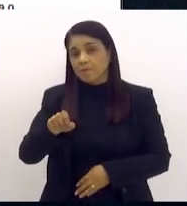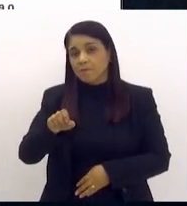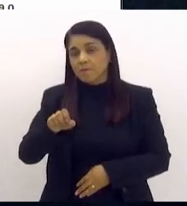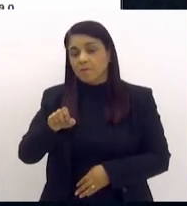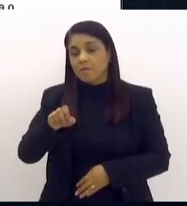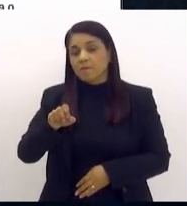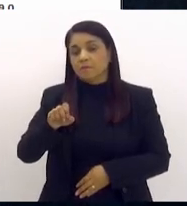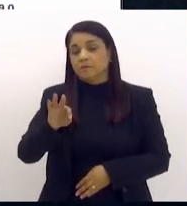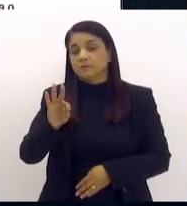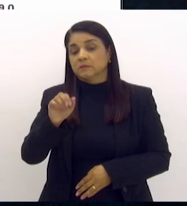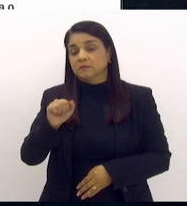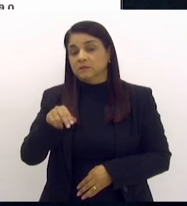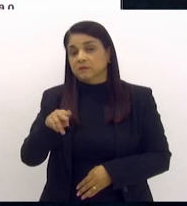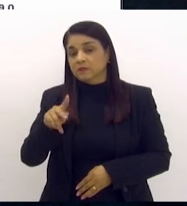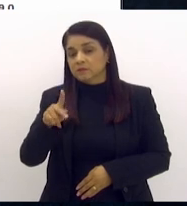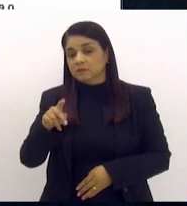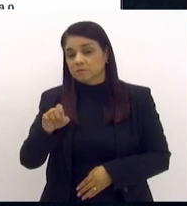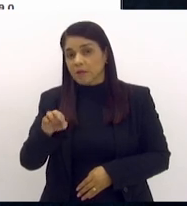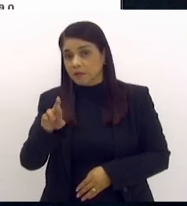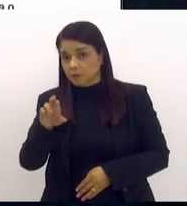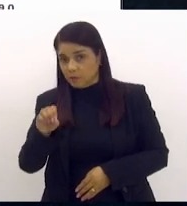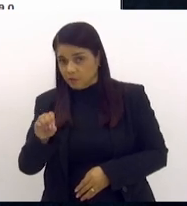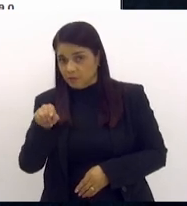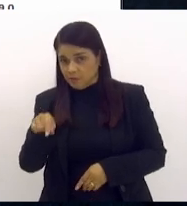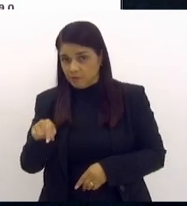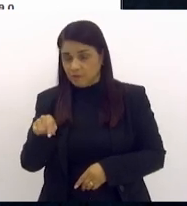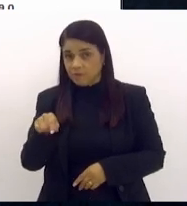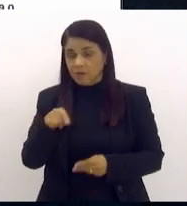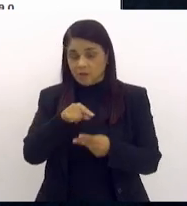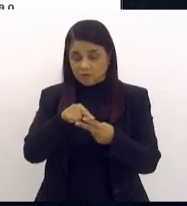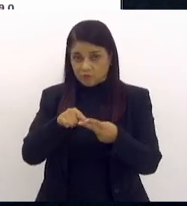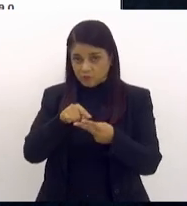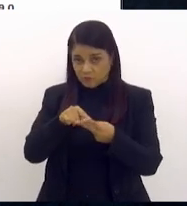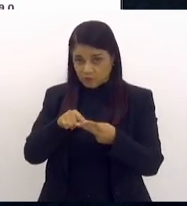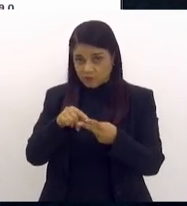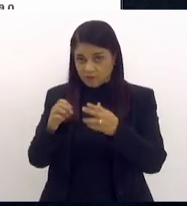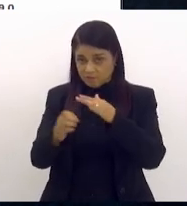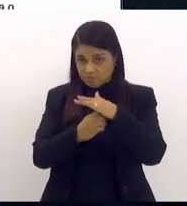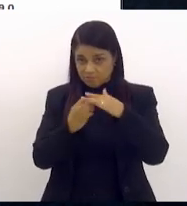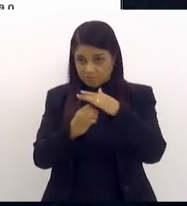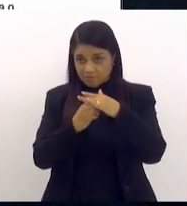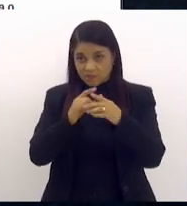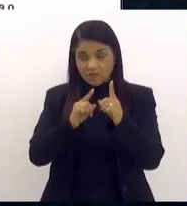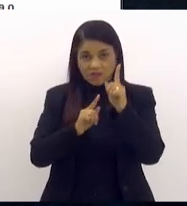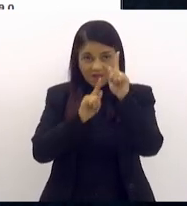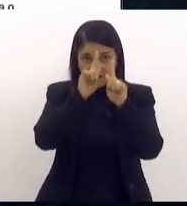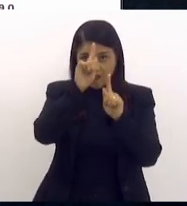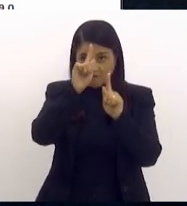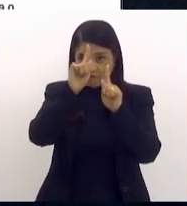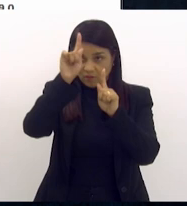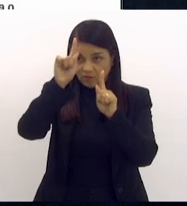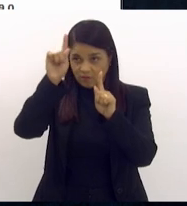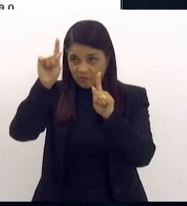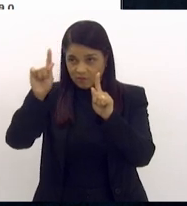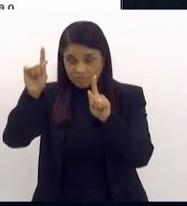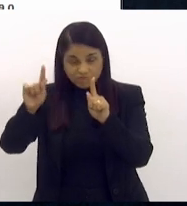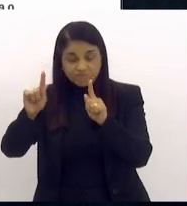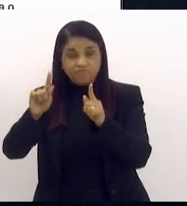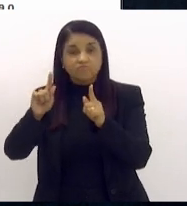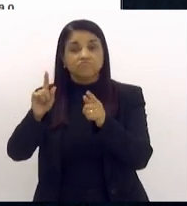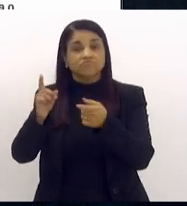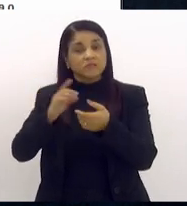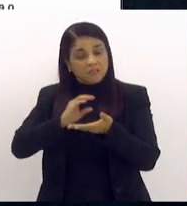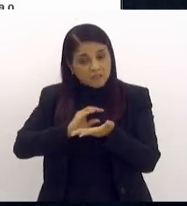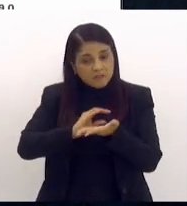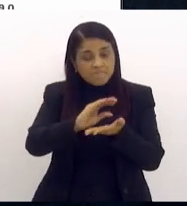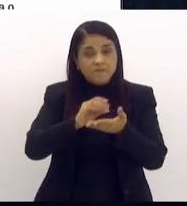precisa ter uma Petrobras uma Transpetro eh como a gente olha nesse gráfico que volte a investir de